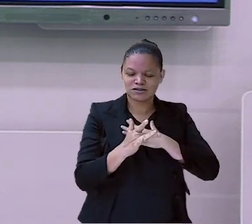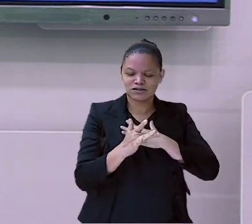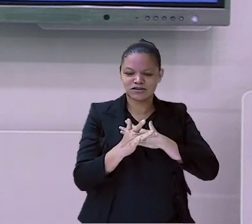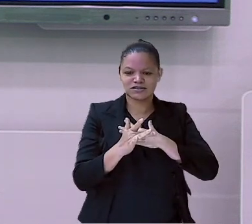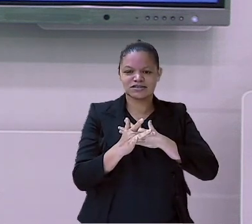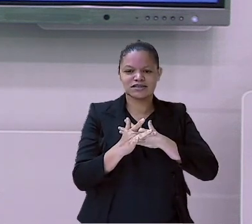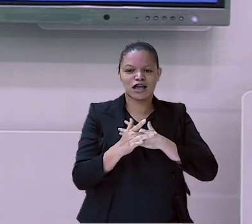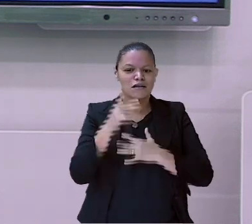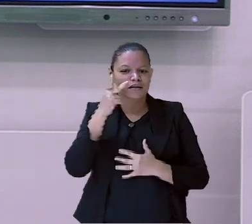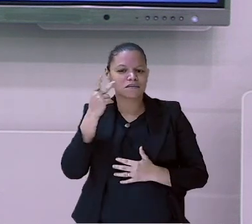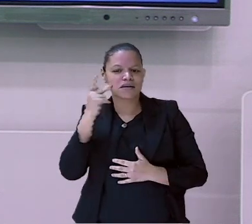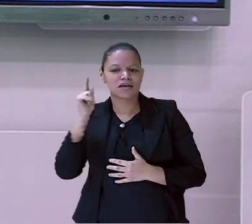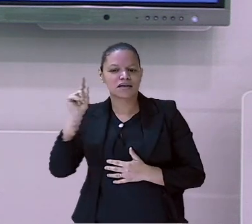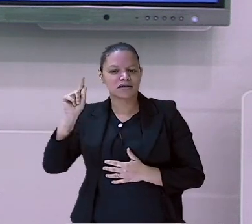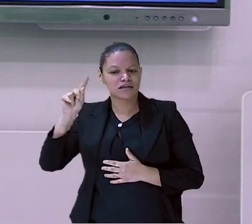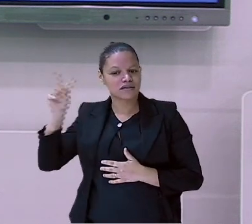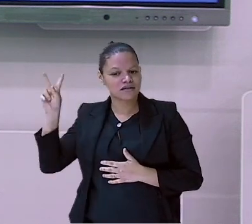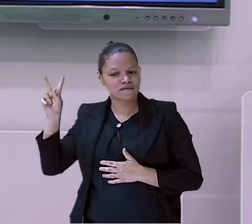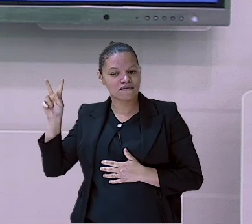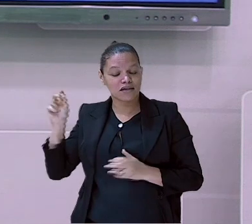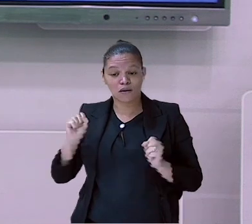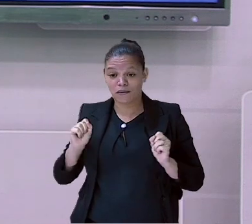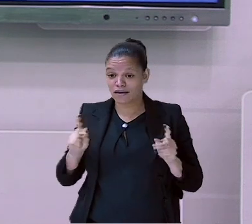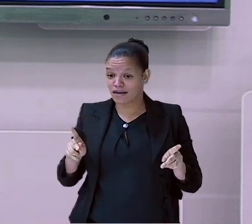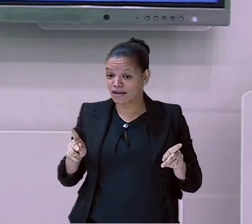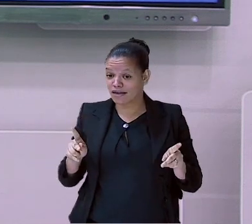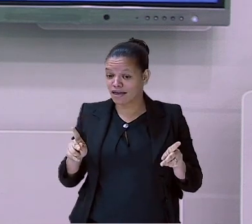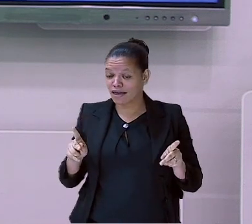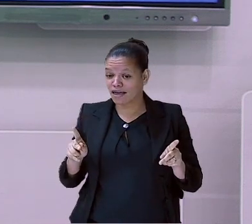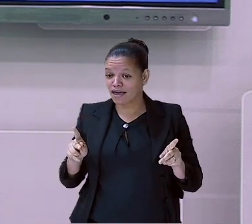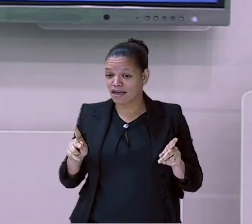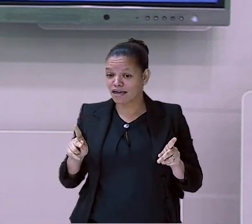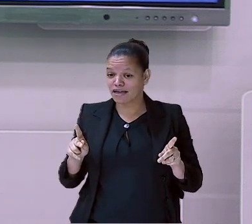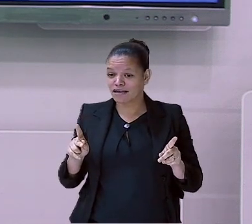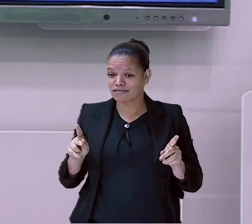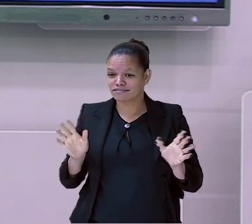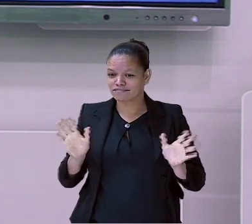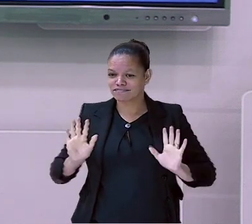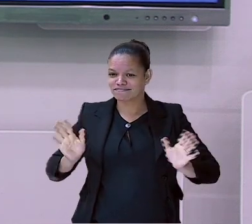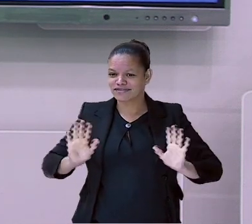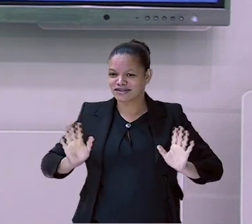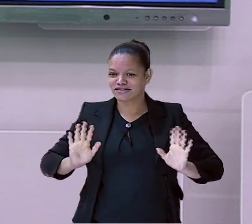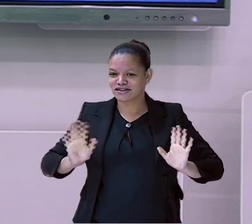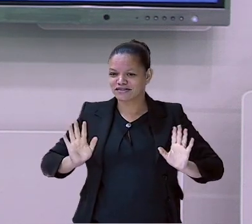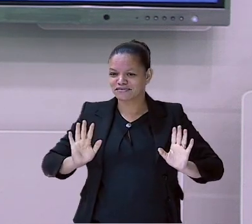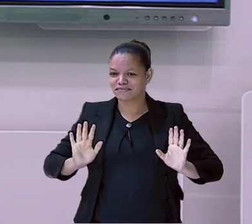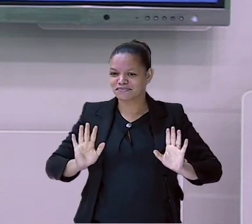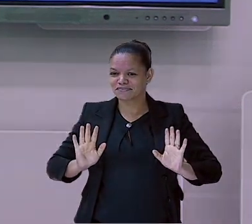sociais SMED-GV, ok? Até uma próxima aula, eu te espero lá. Tchau!